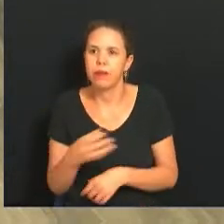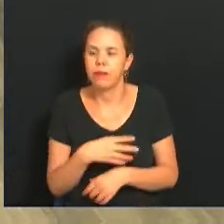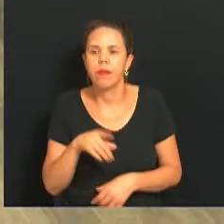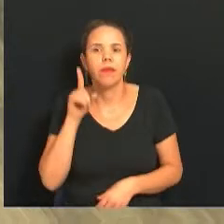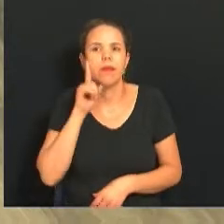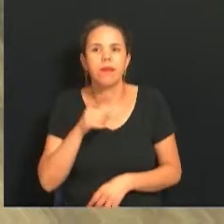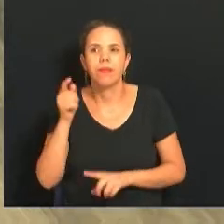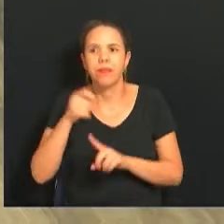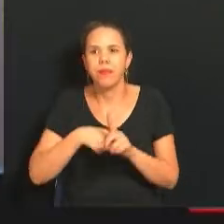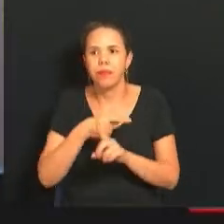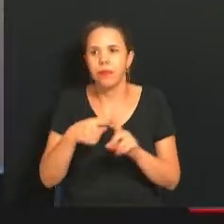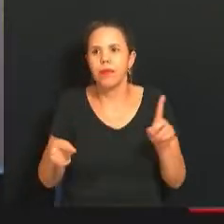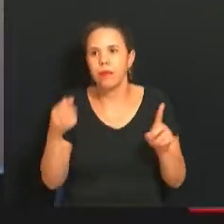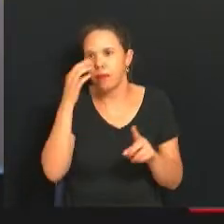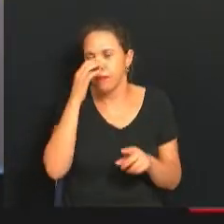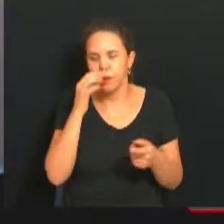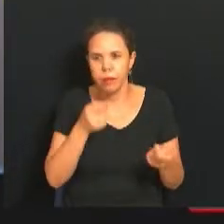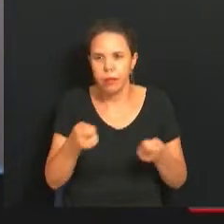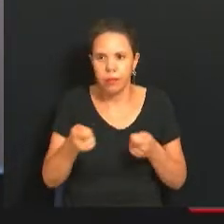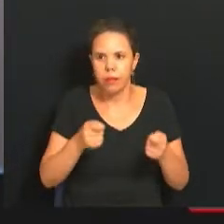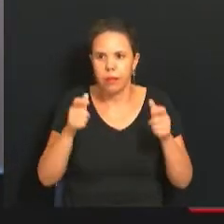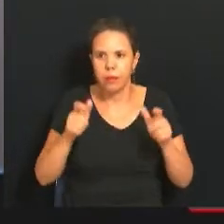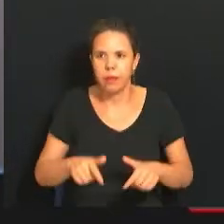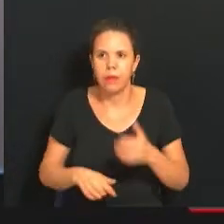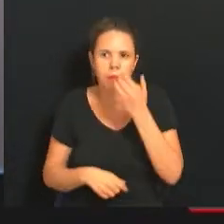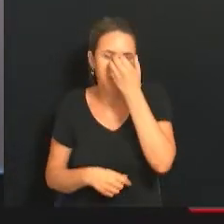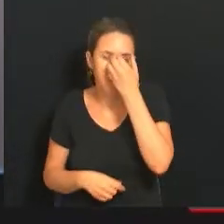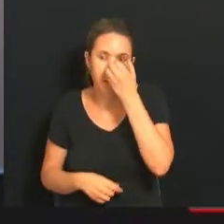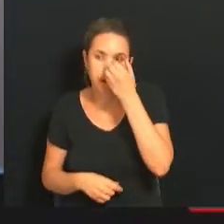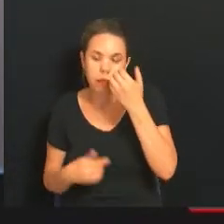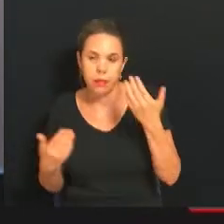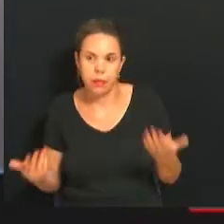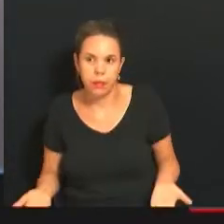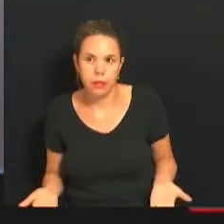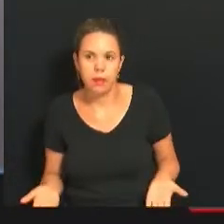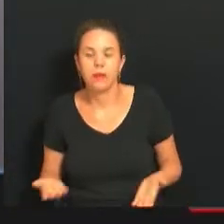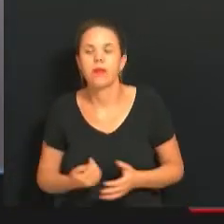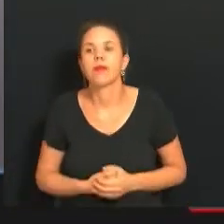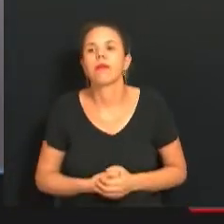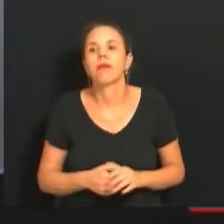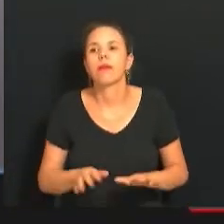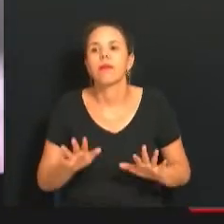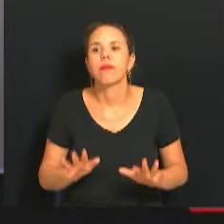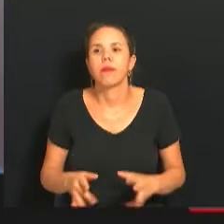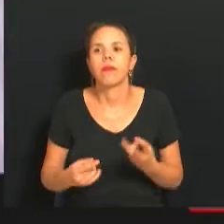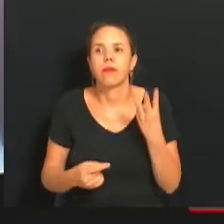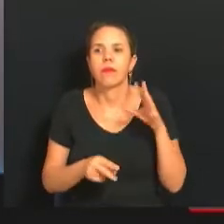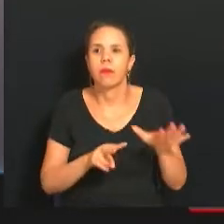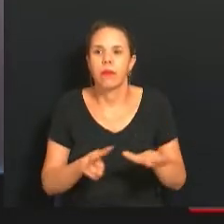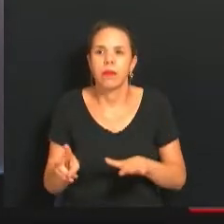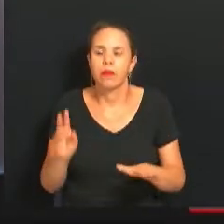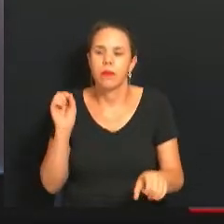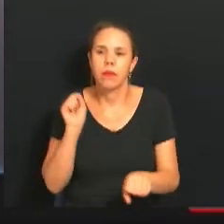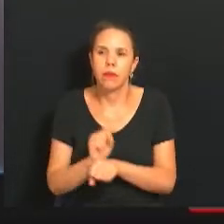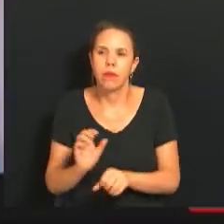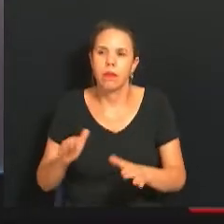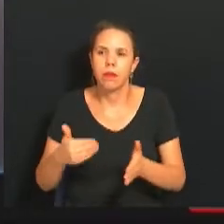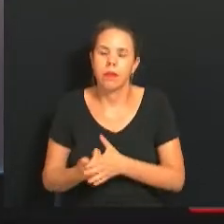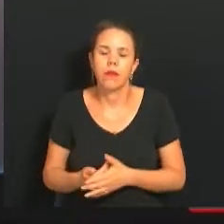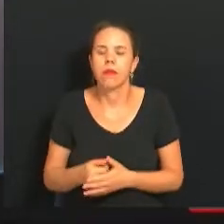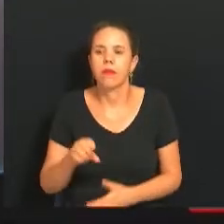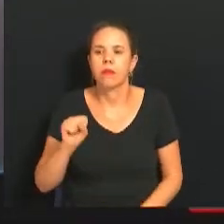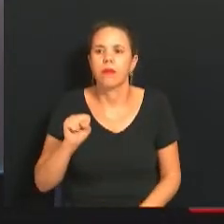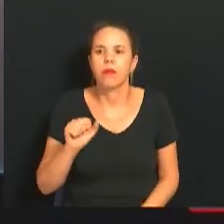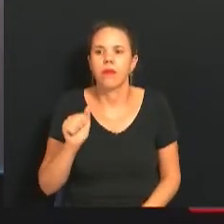e meio para controlar o território iraquiano. Então, a gente, apesar, né, de 3 semanas para derrubar o Saddam Hussein, a gente teve 1 mês